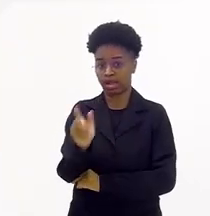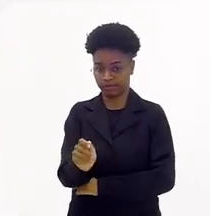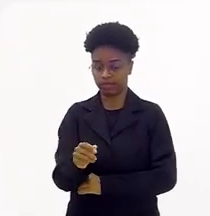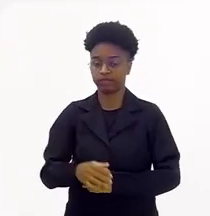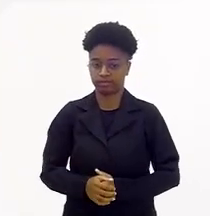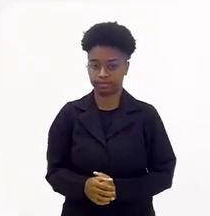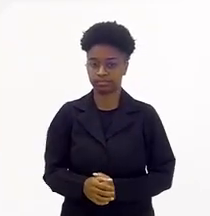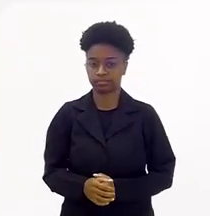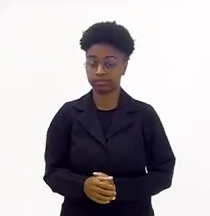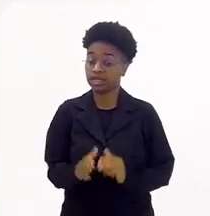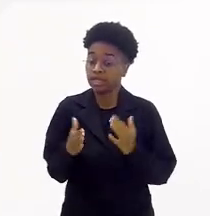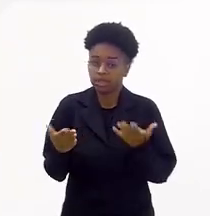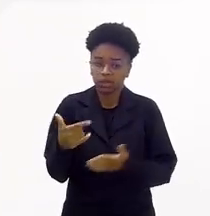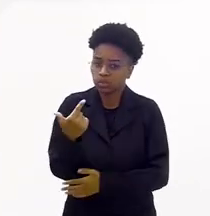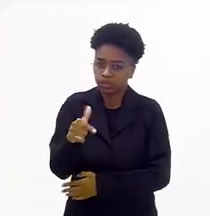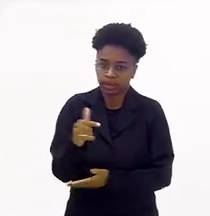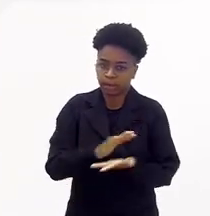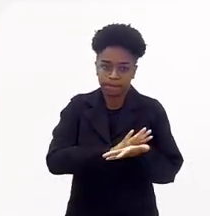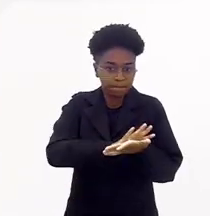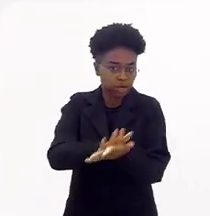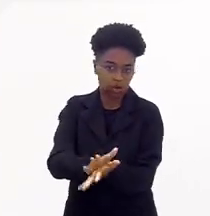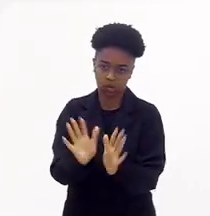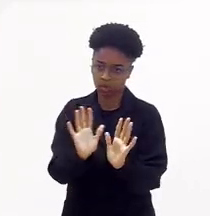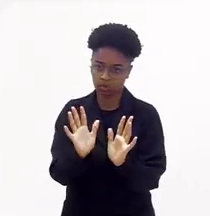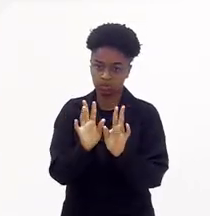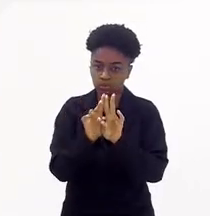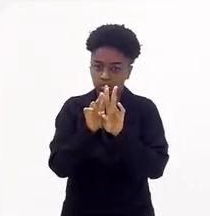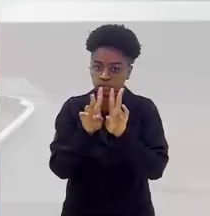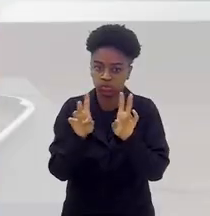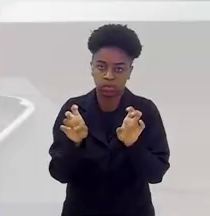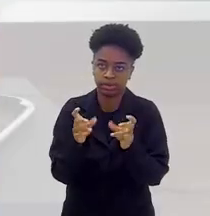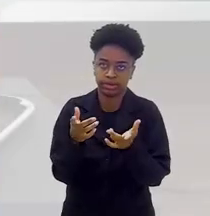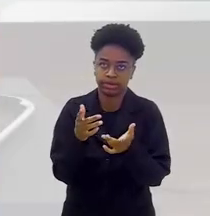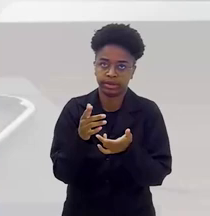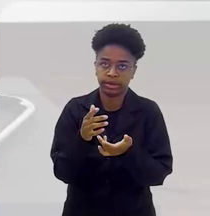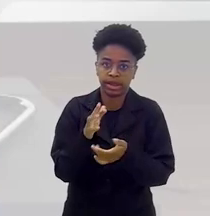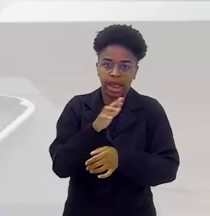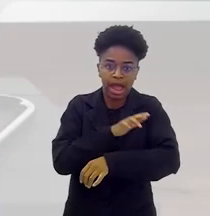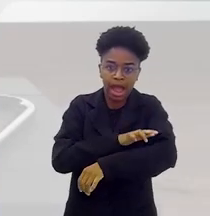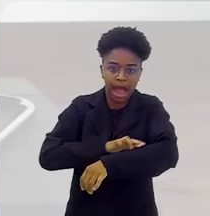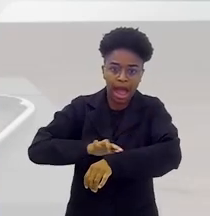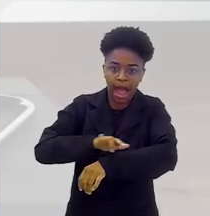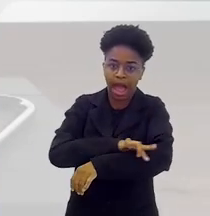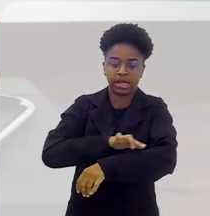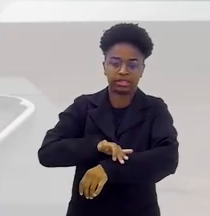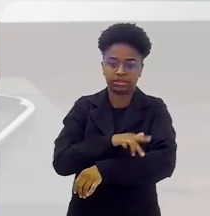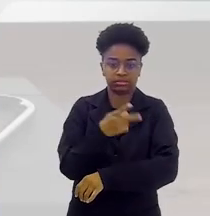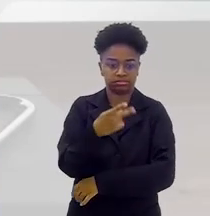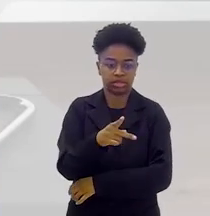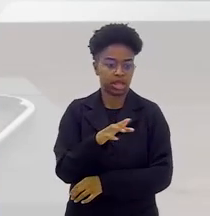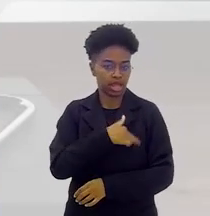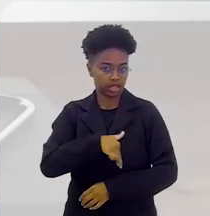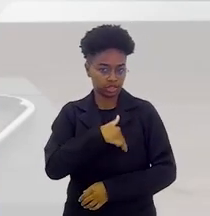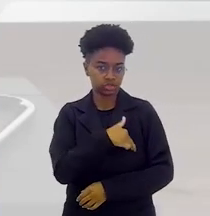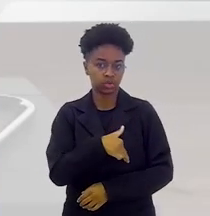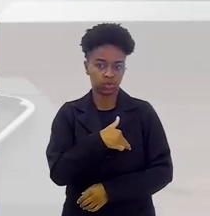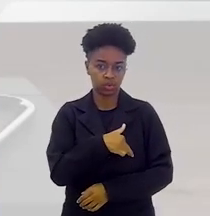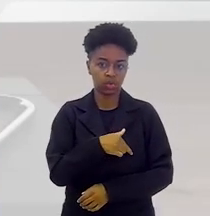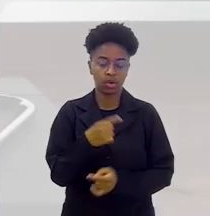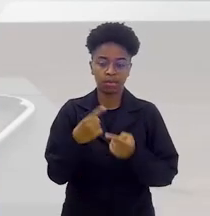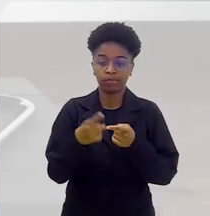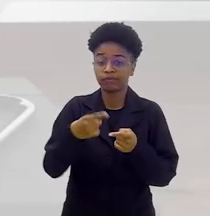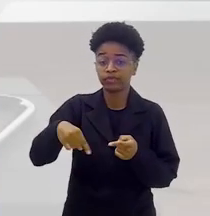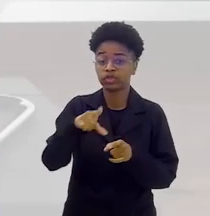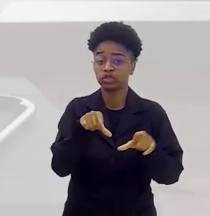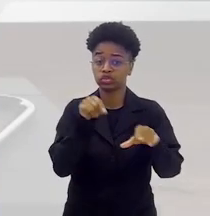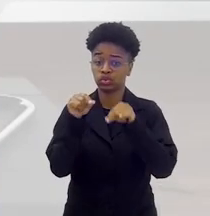matrizes africanas. Então, existe um preconceito sobre raça daquela religião que você que